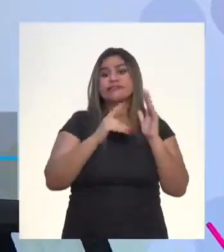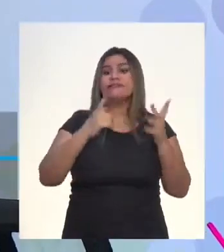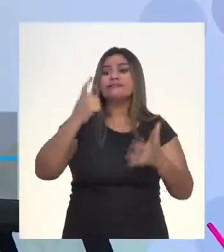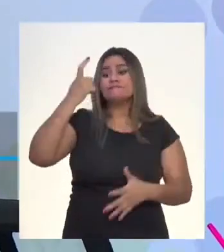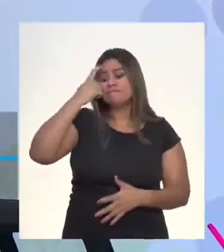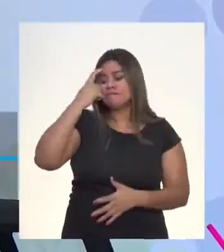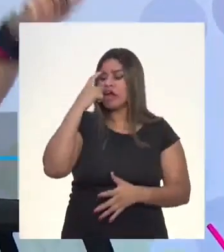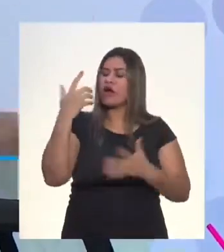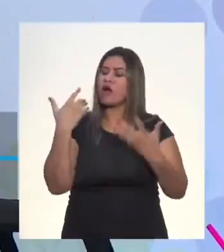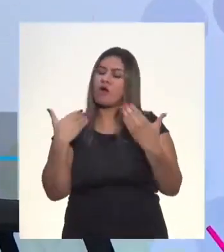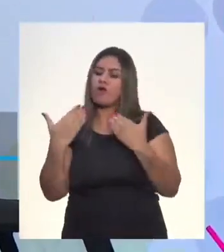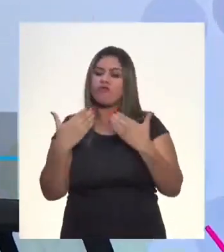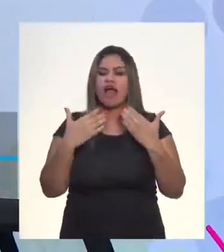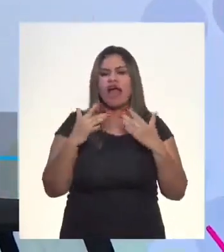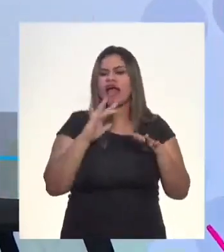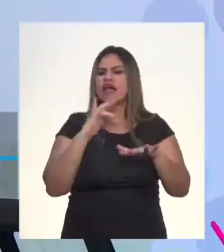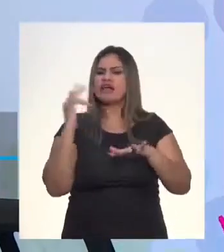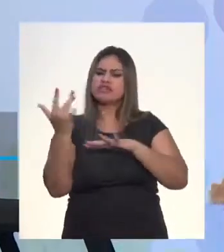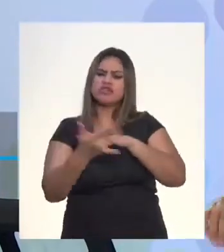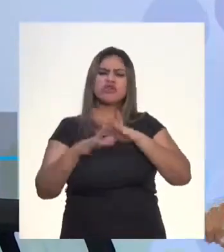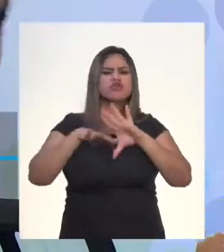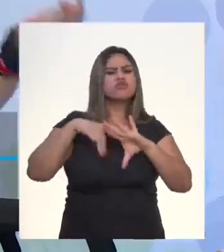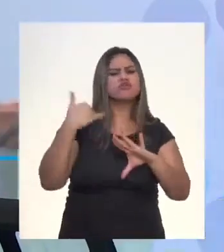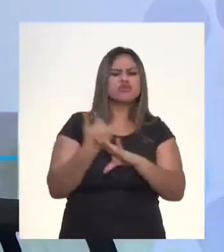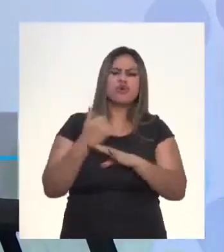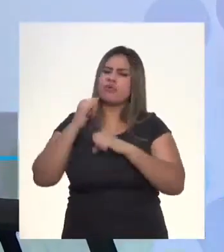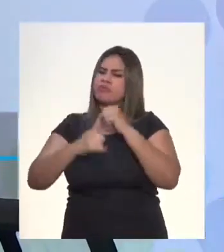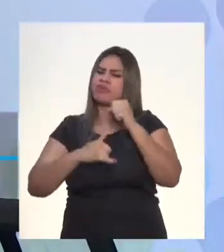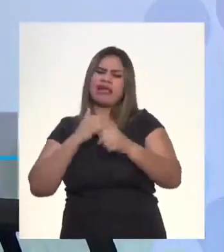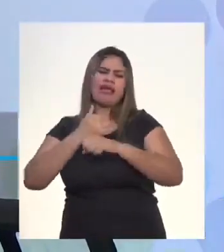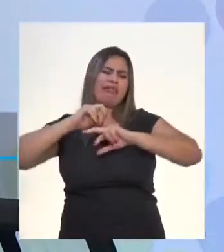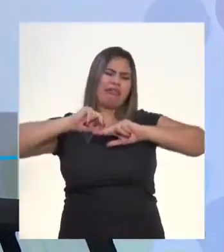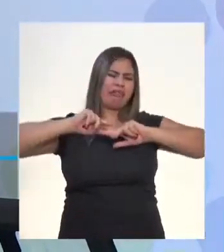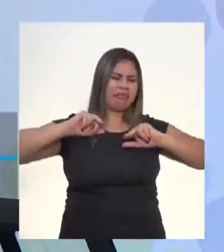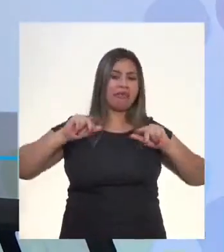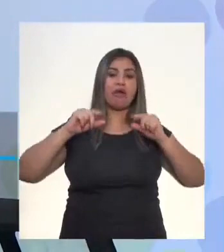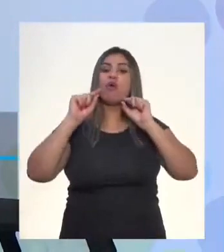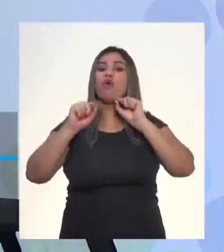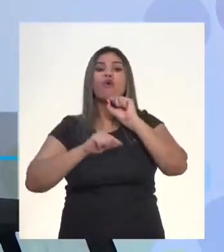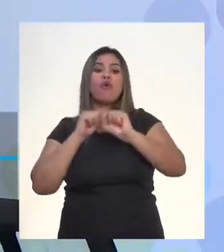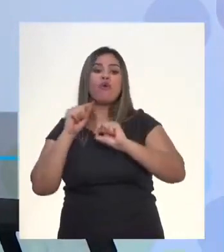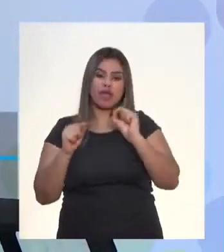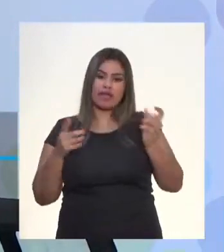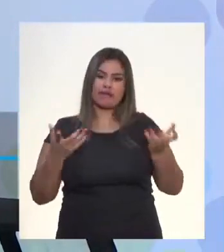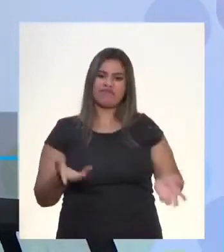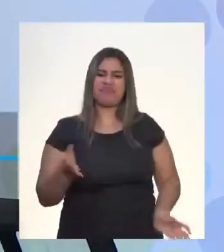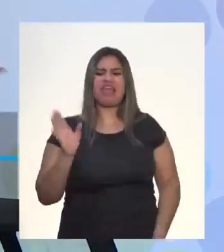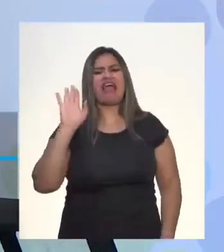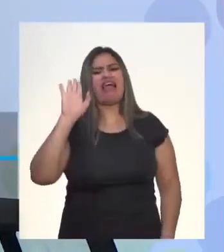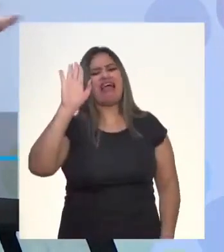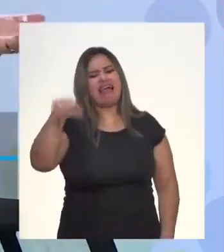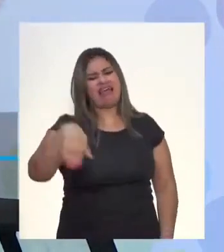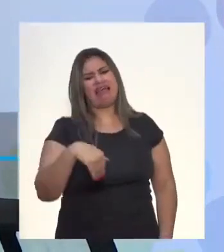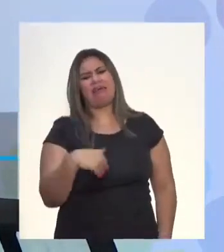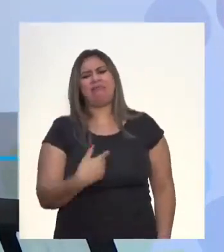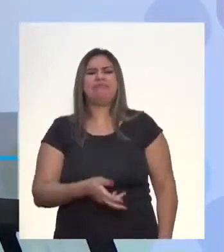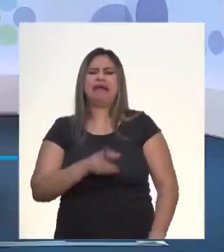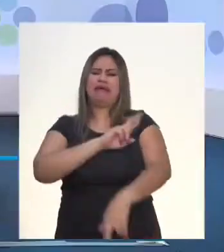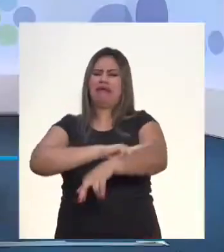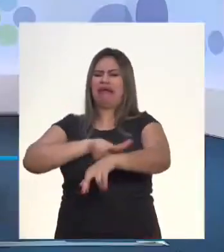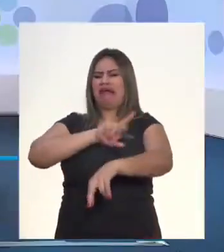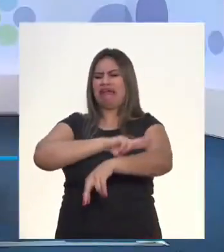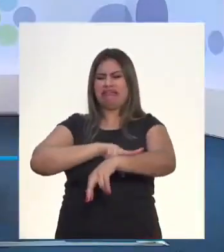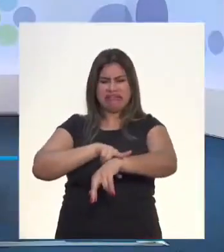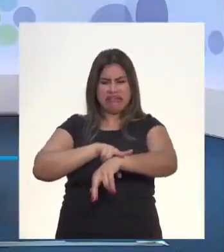com pessoas, a gente vê nas redes sociais, YouTube, internet, em vários lugares, sempre tem aquela conversa. Ai, gente, mas o racismo nem existe